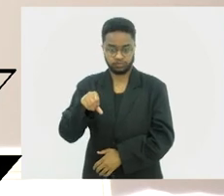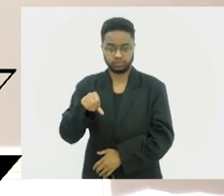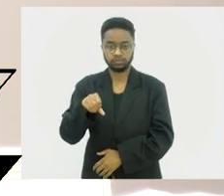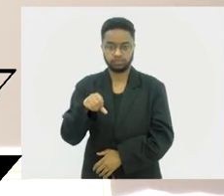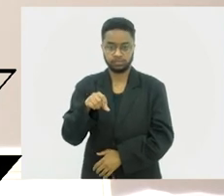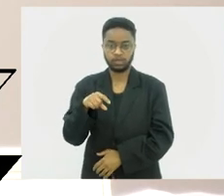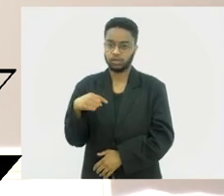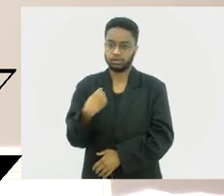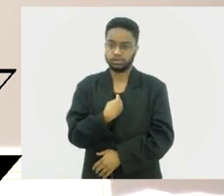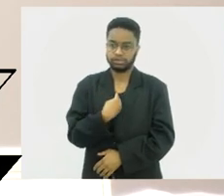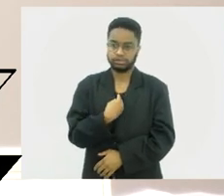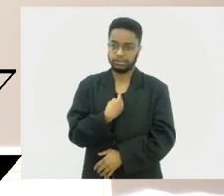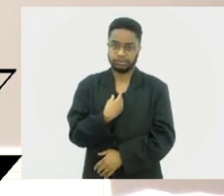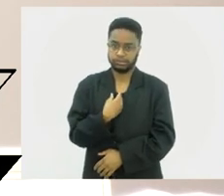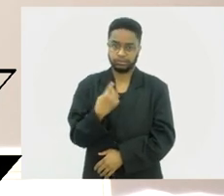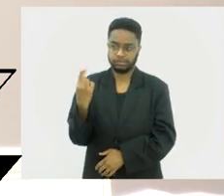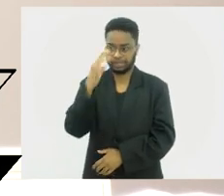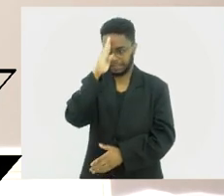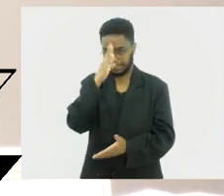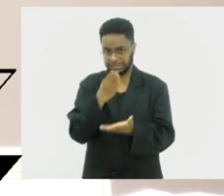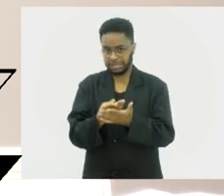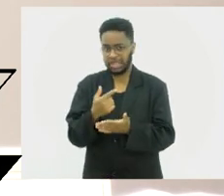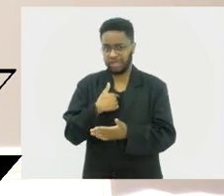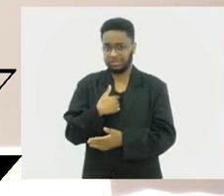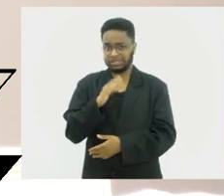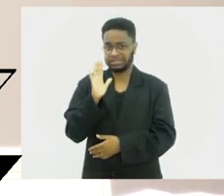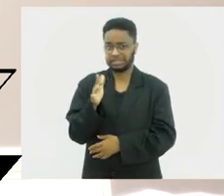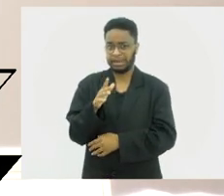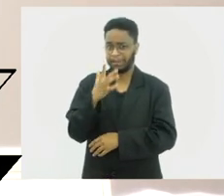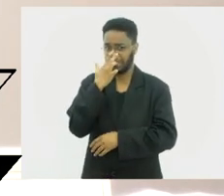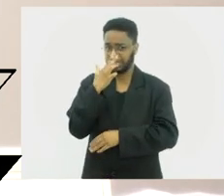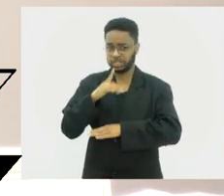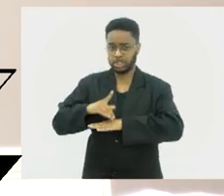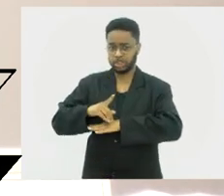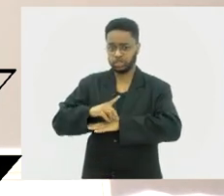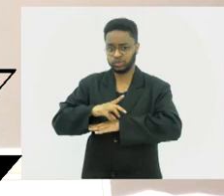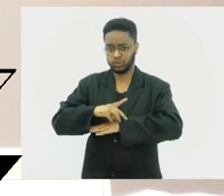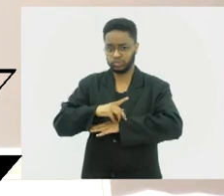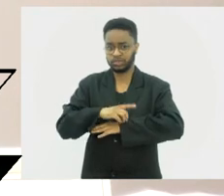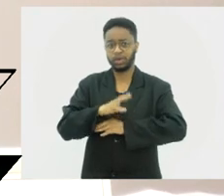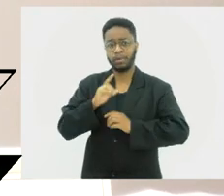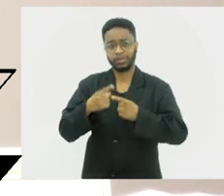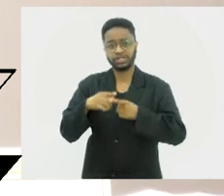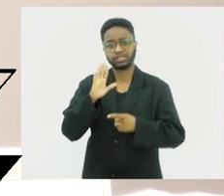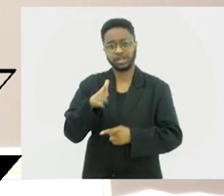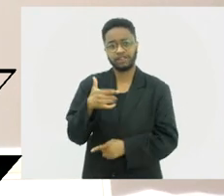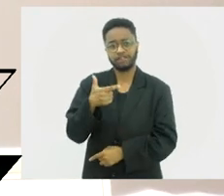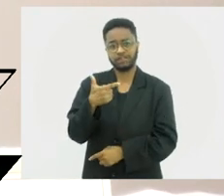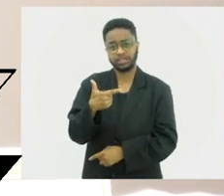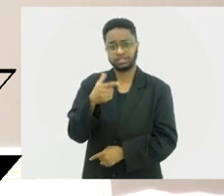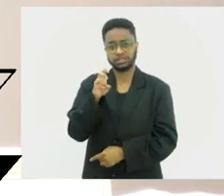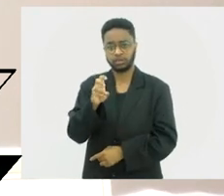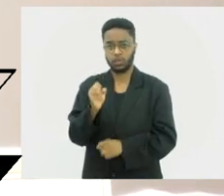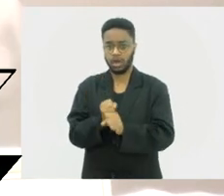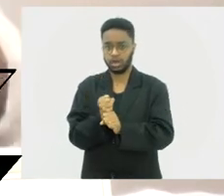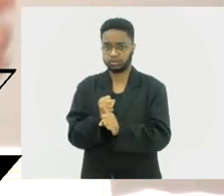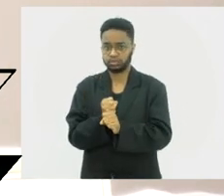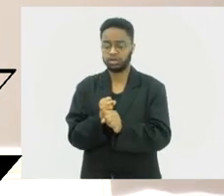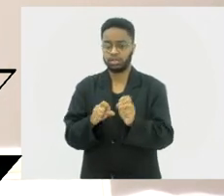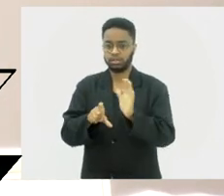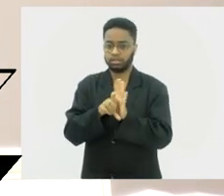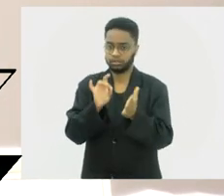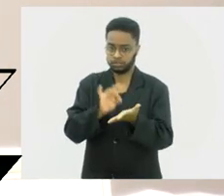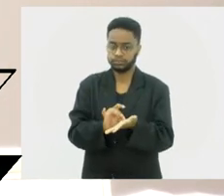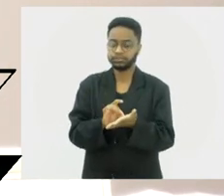1999. Eu nem quero acreditar, já sou um Tiranossauros Rex aqui. Quer dizer, tem 25 anos. A lei original é